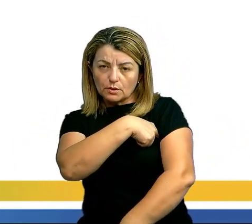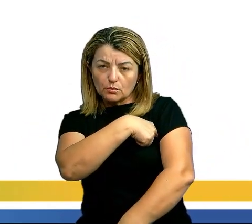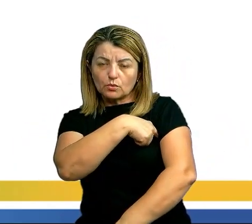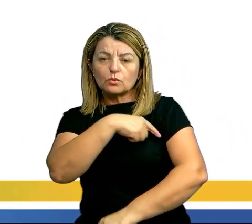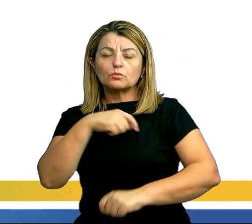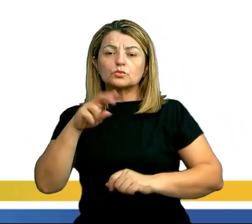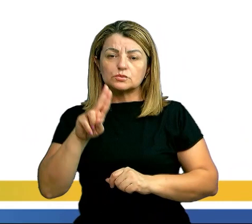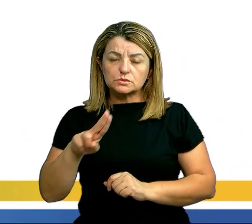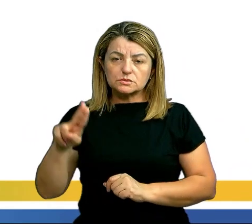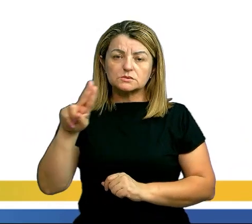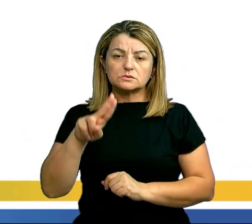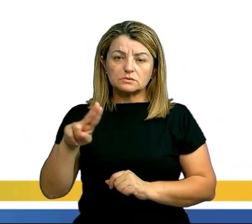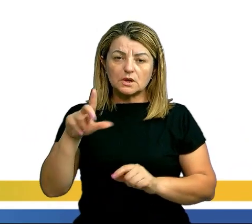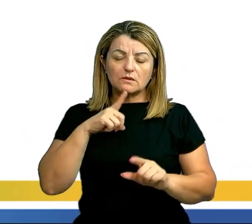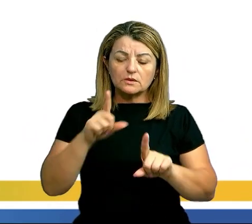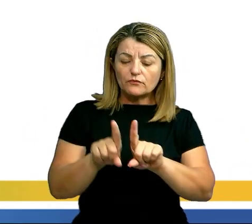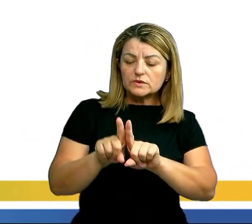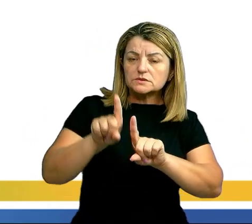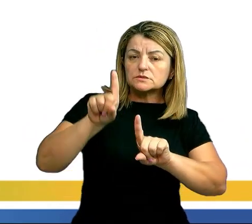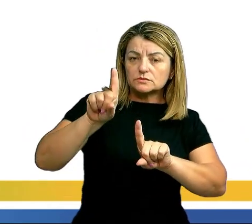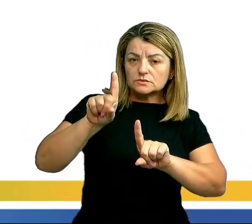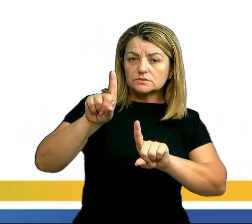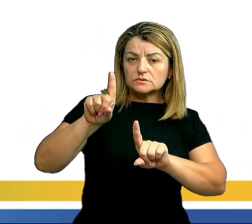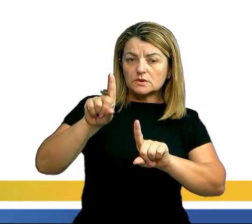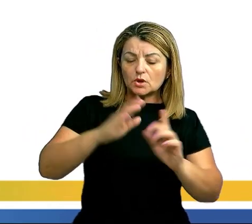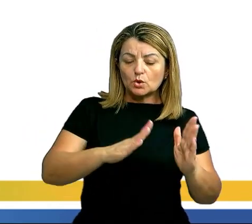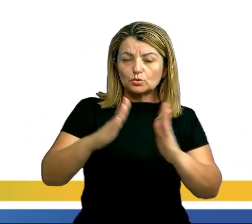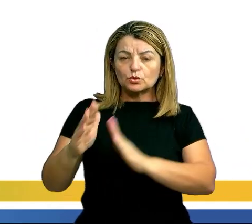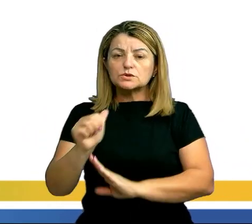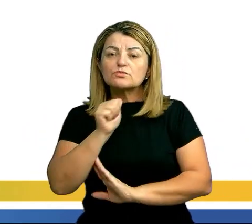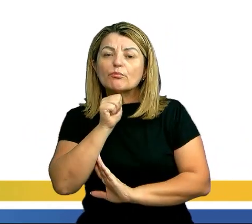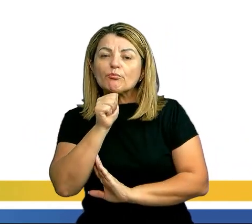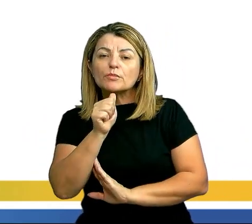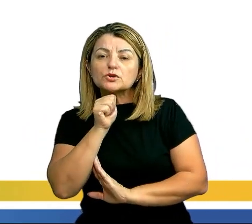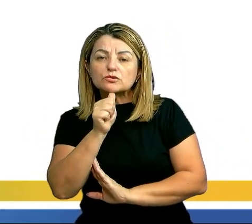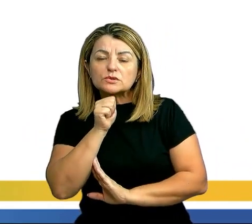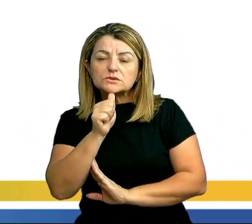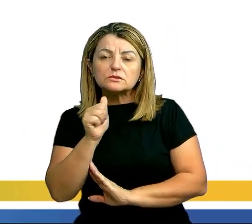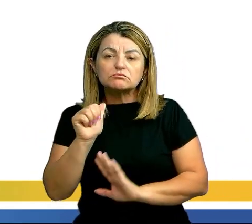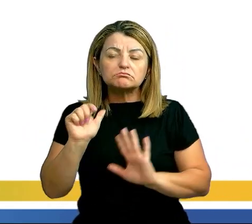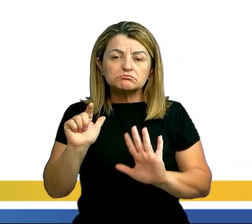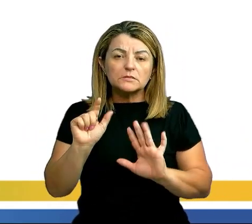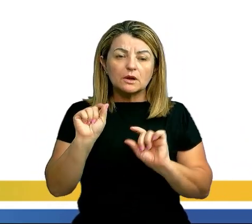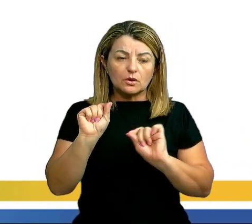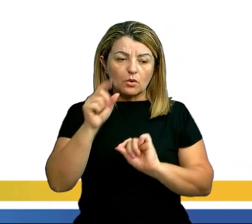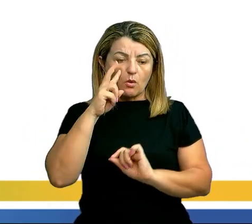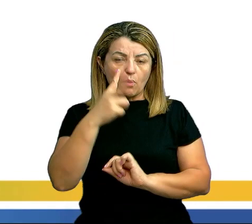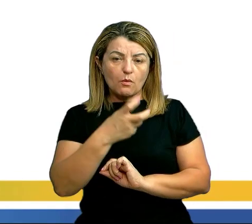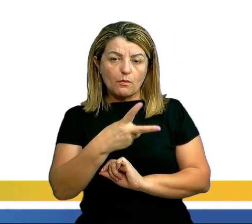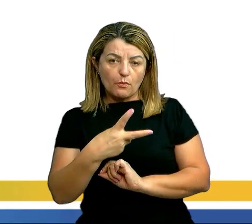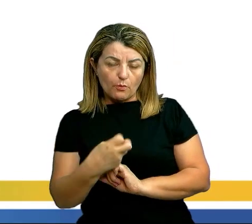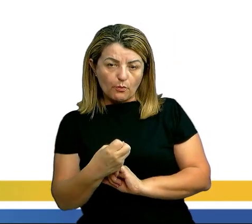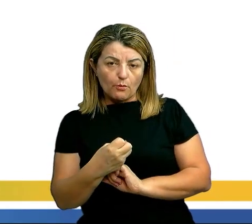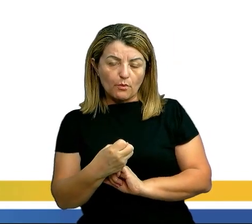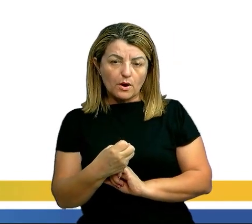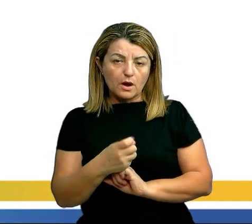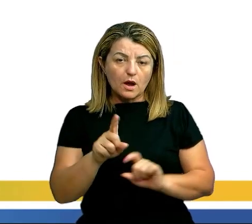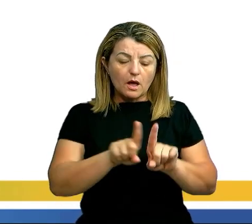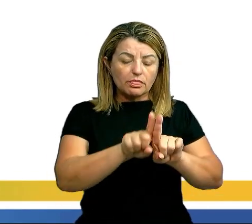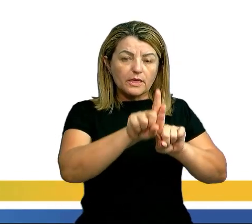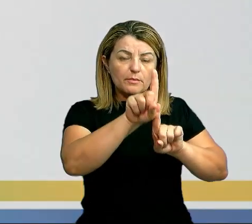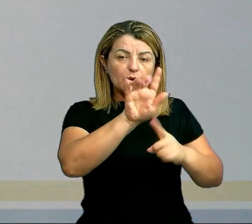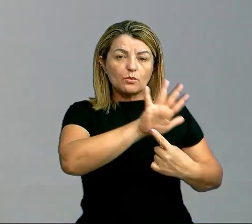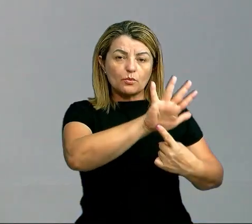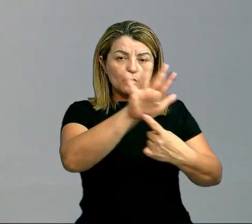maior variação de temperatura observada em seu ciclo menstrual será D. Como a gente pode observar, a temperatura ela é